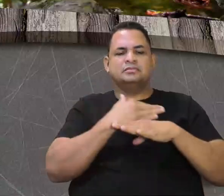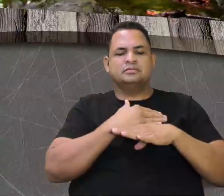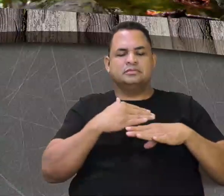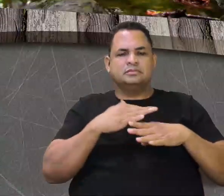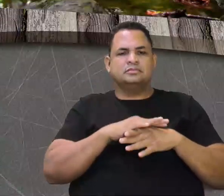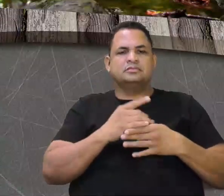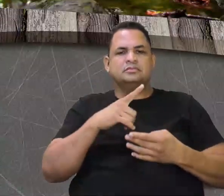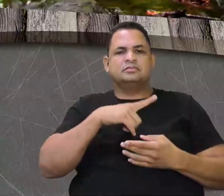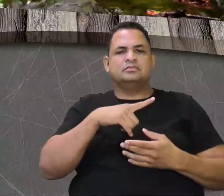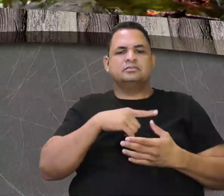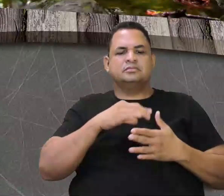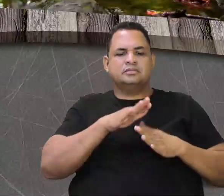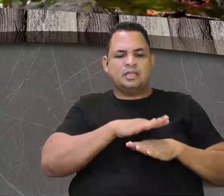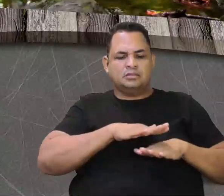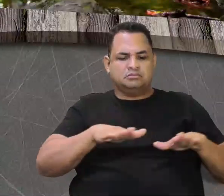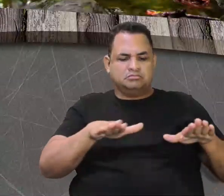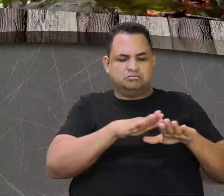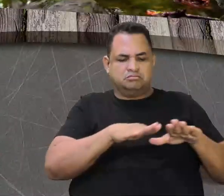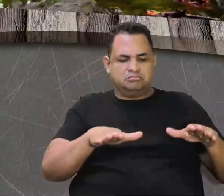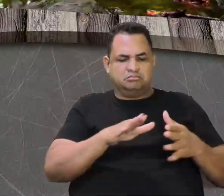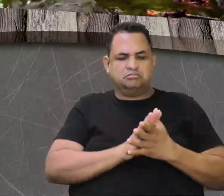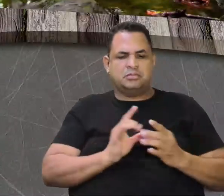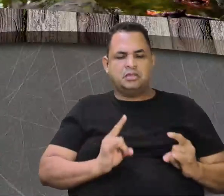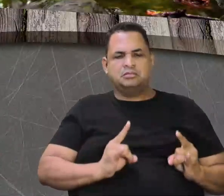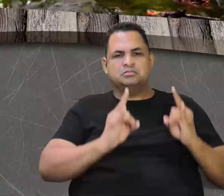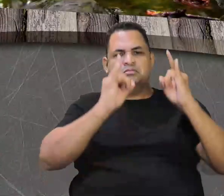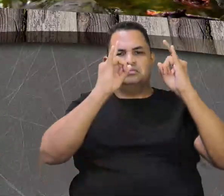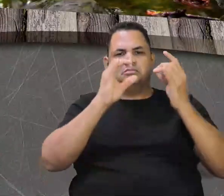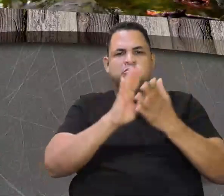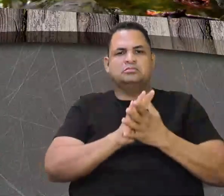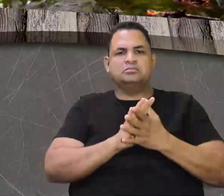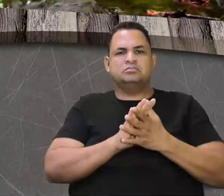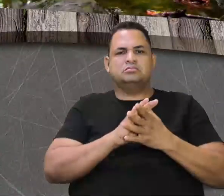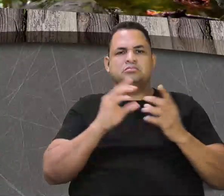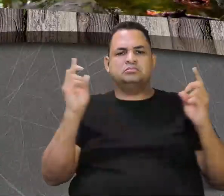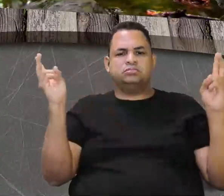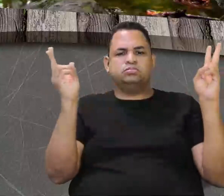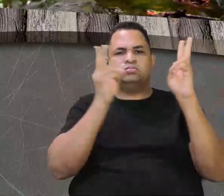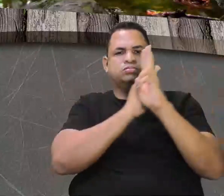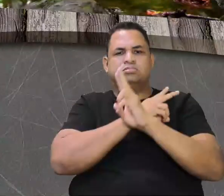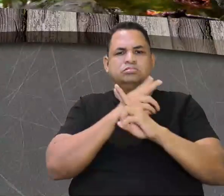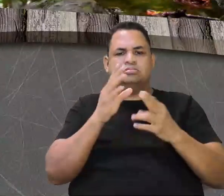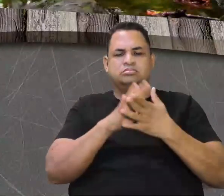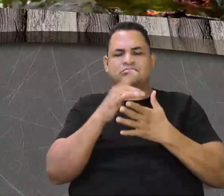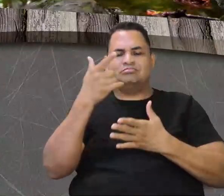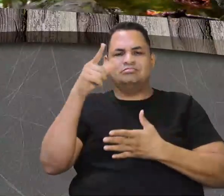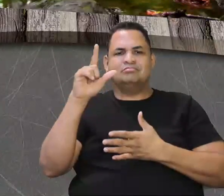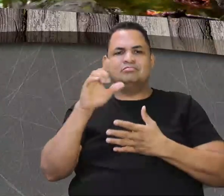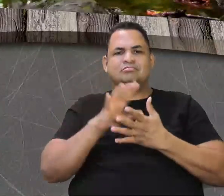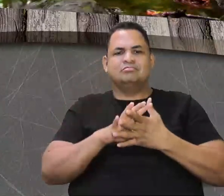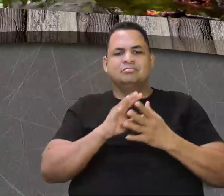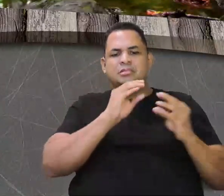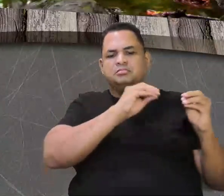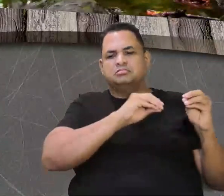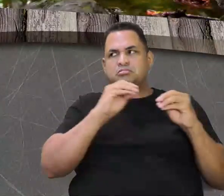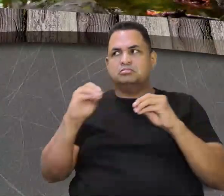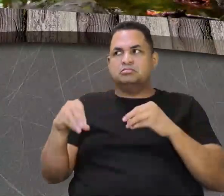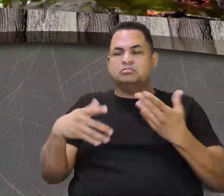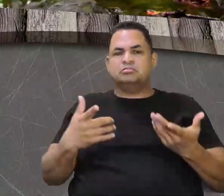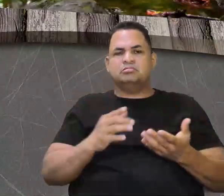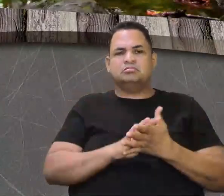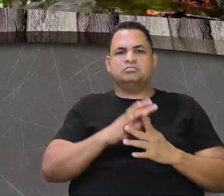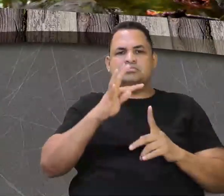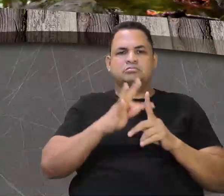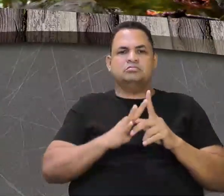urbanas, onde você tem asfalto, calçadas, prédios, e o vento praticamente não consegue, né, se deslocar ali,